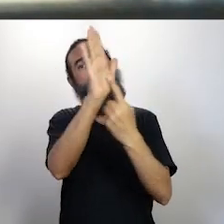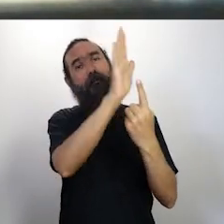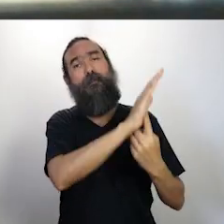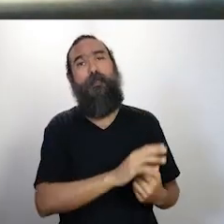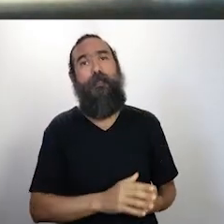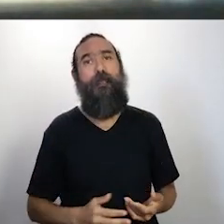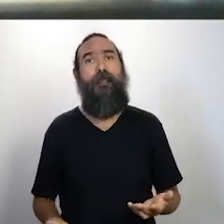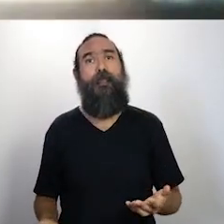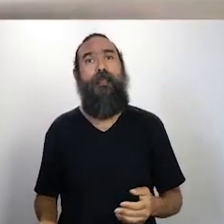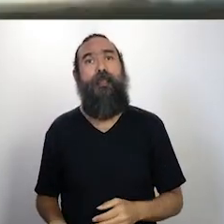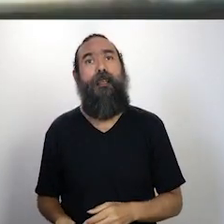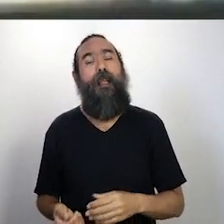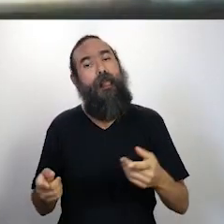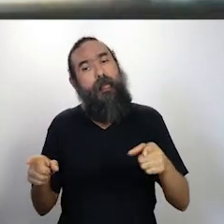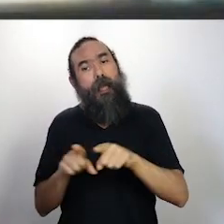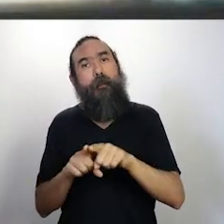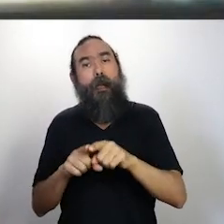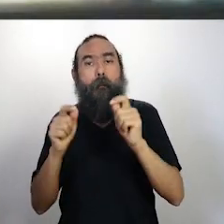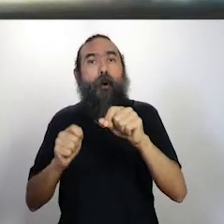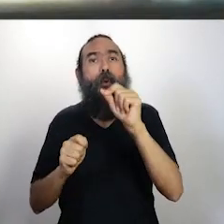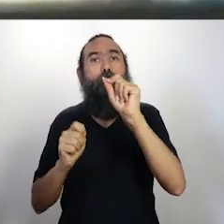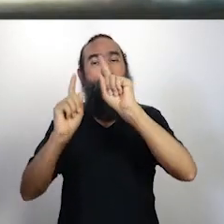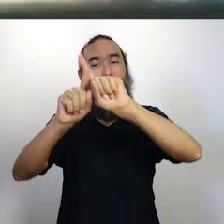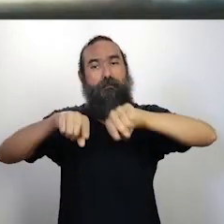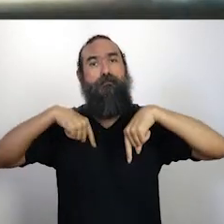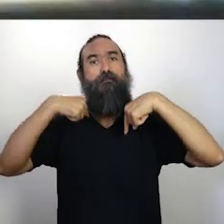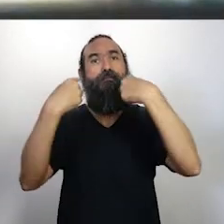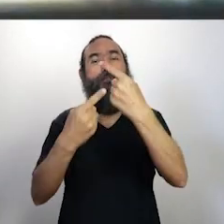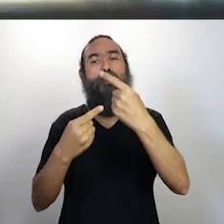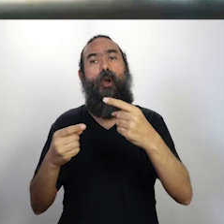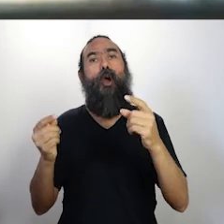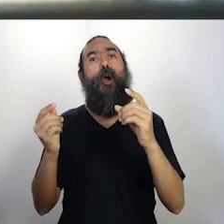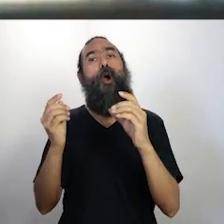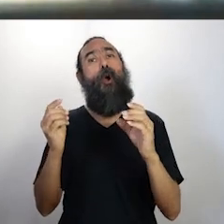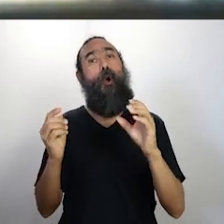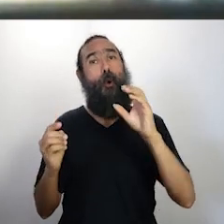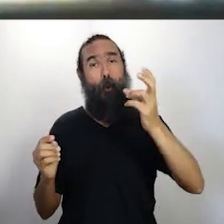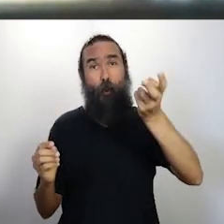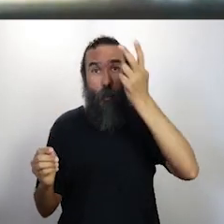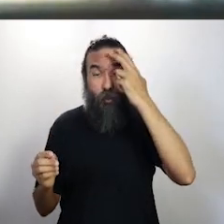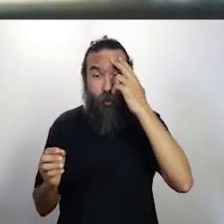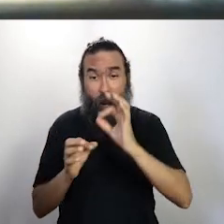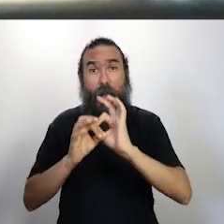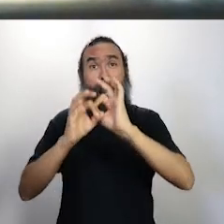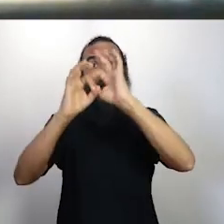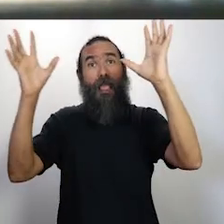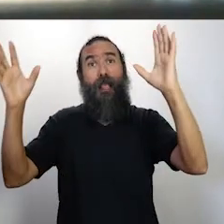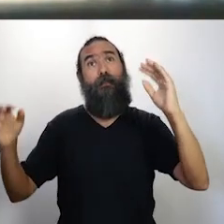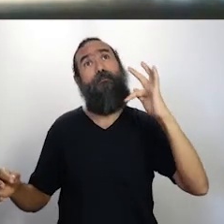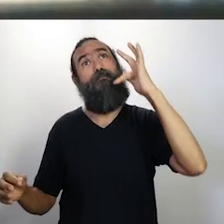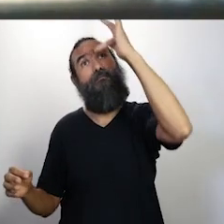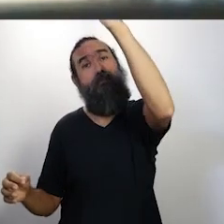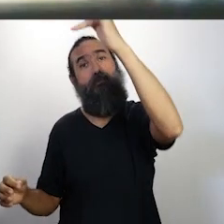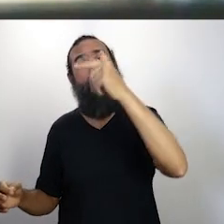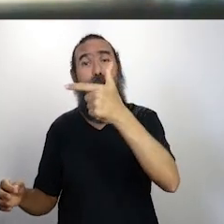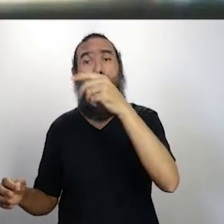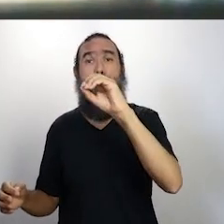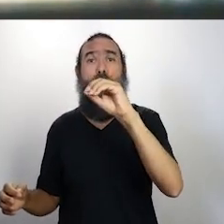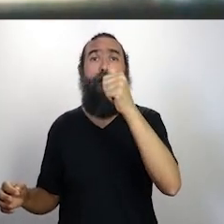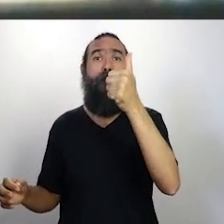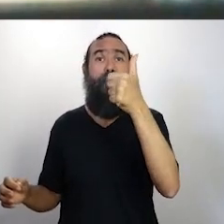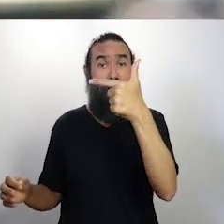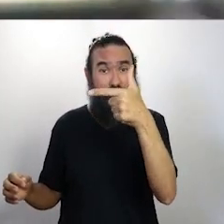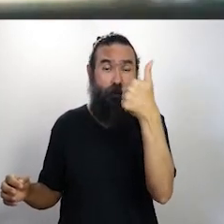podemos fazer a Conferência de Cultura Livre ao DIRBLAN em 2021 então é lamentável que as políticas